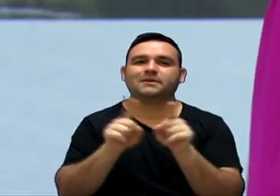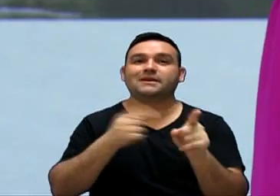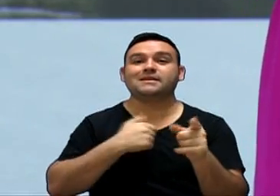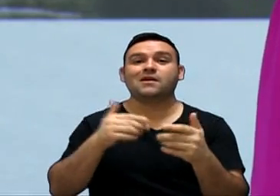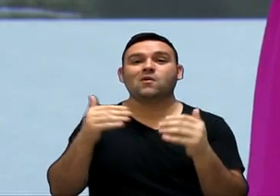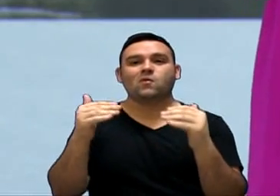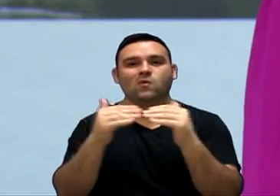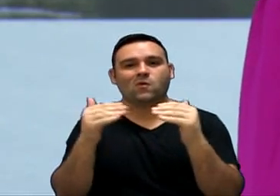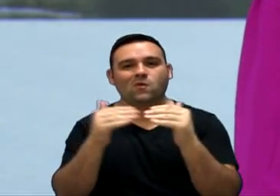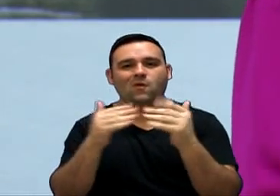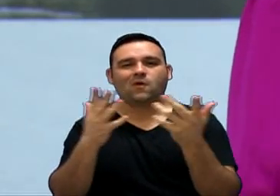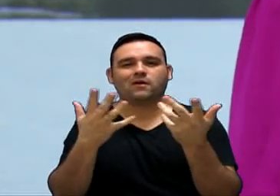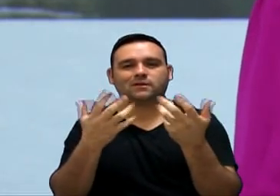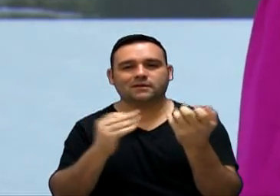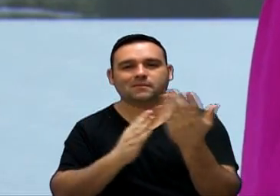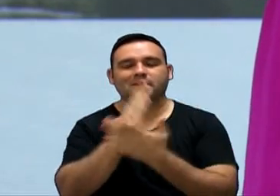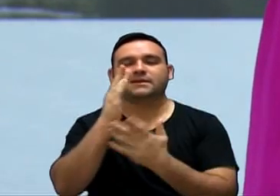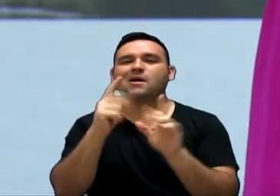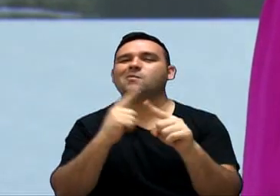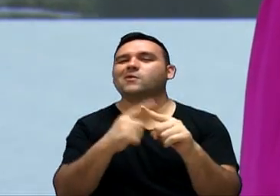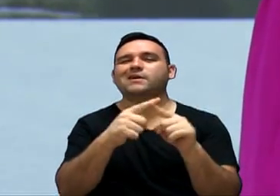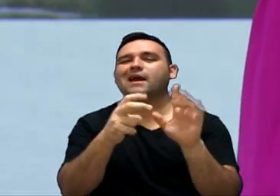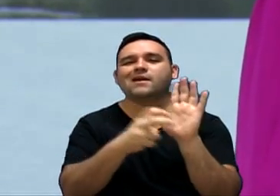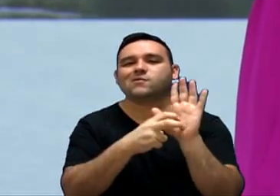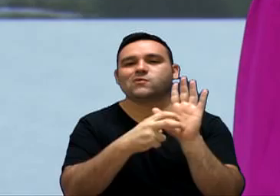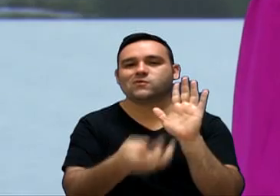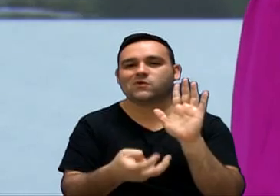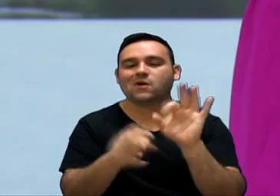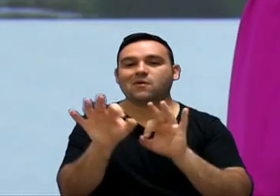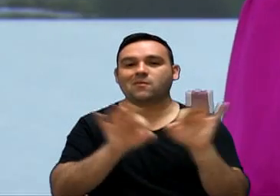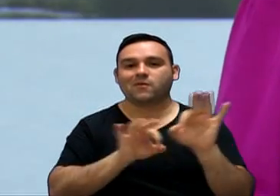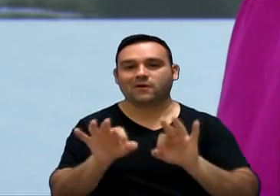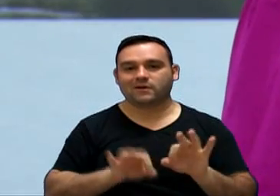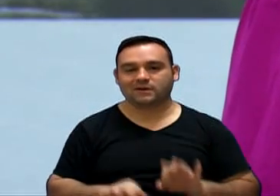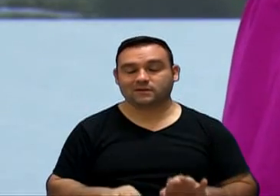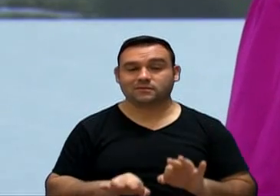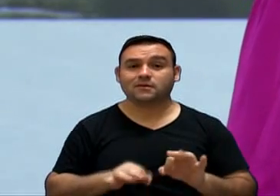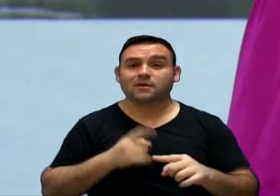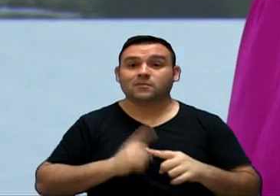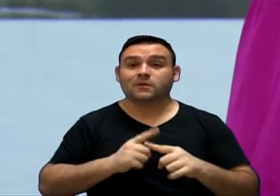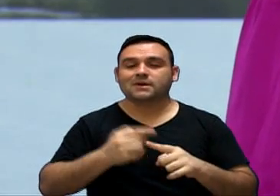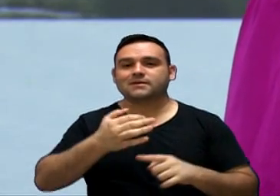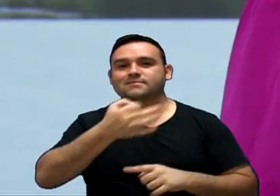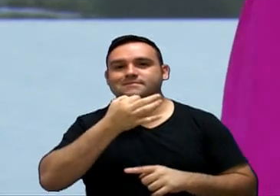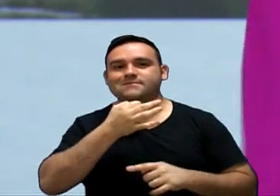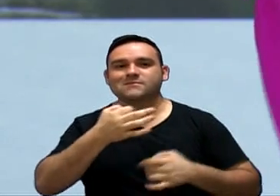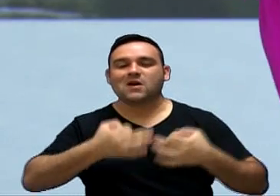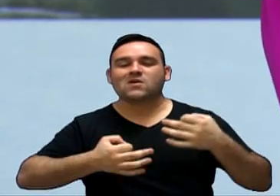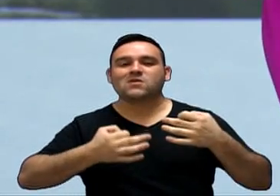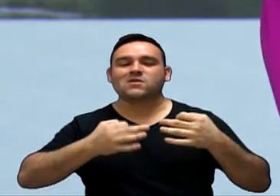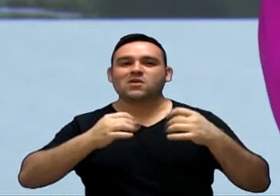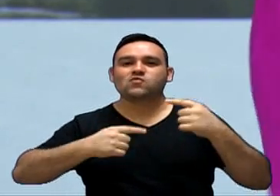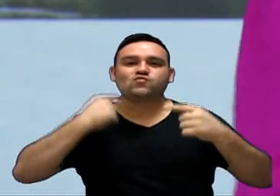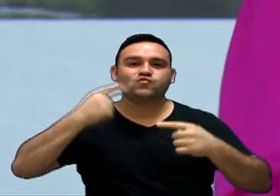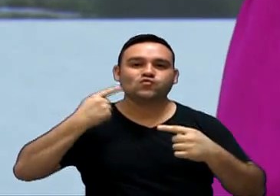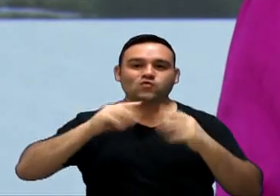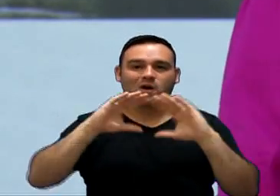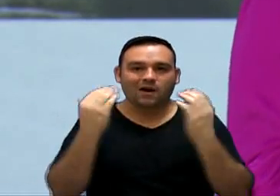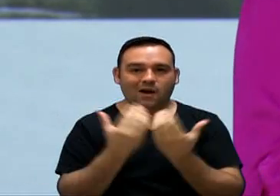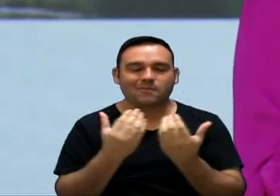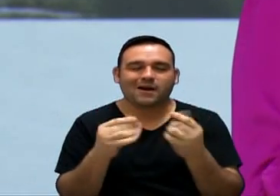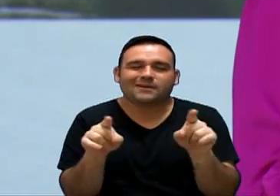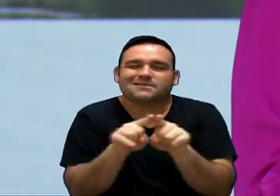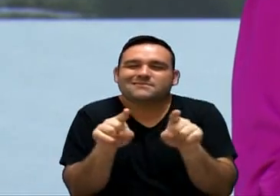votarei favorável pela inconstitucionalidade desse projeto. Tanto no parecer jurídico dessa casa,